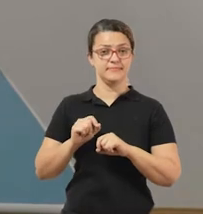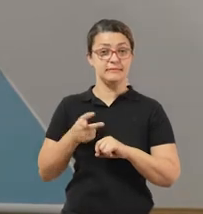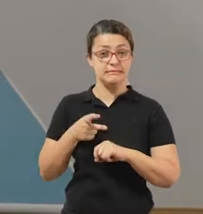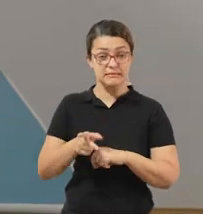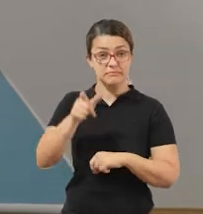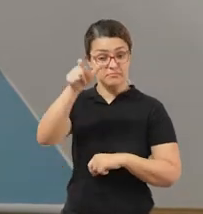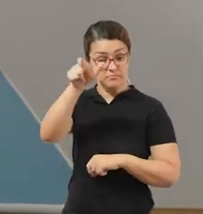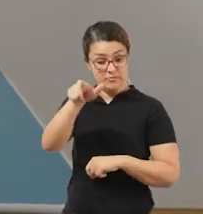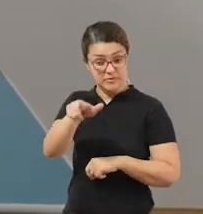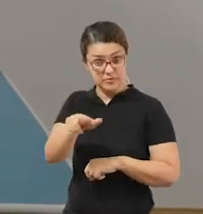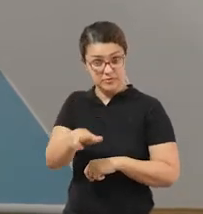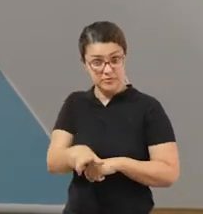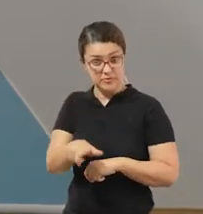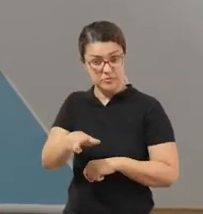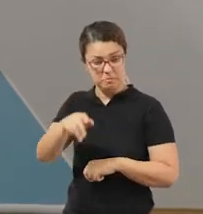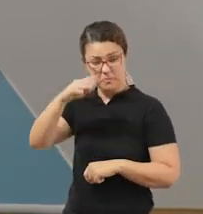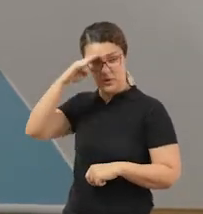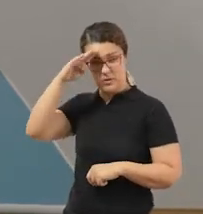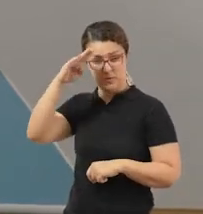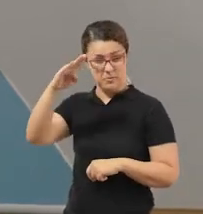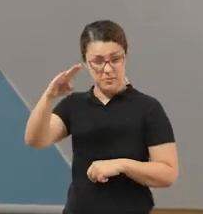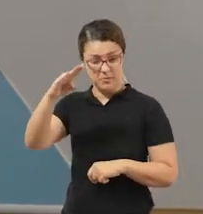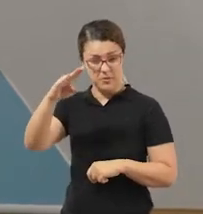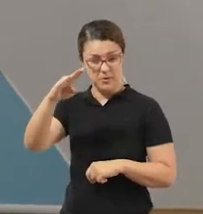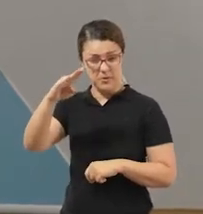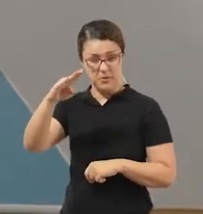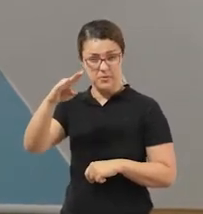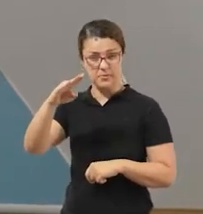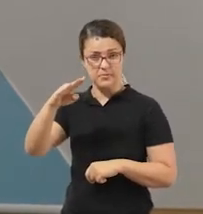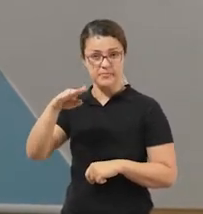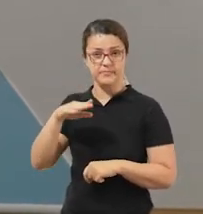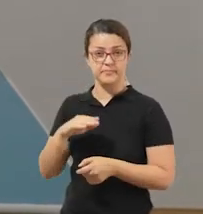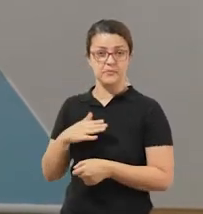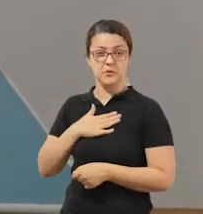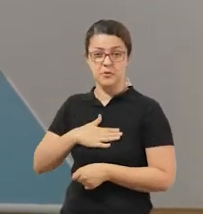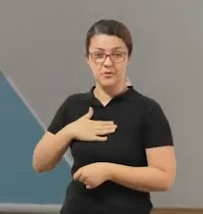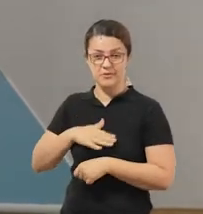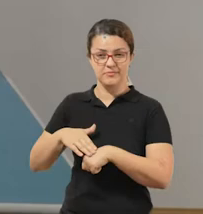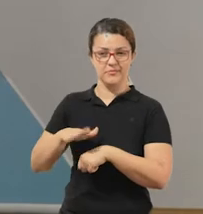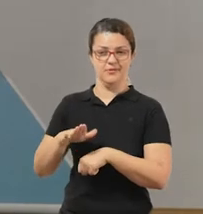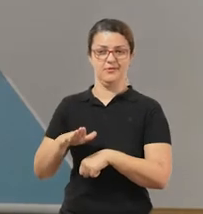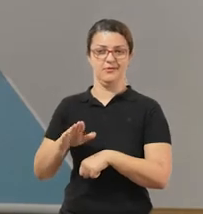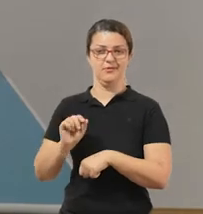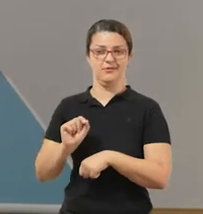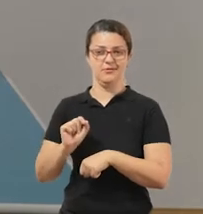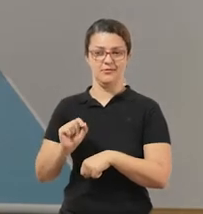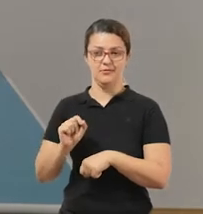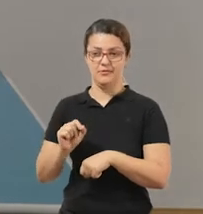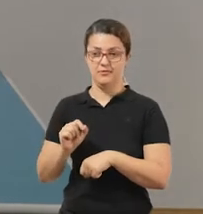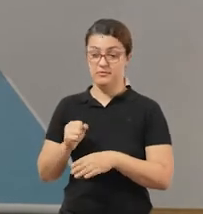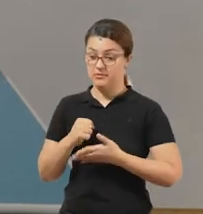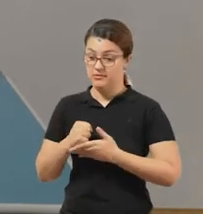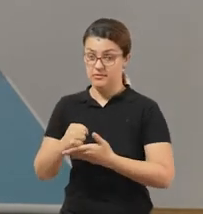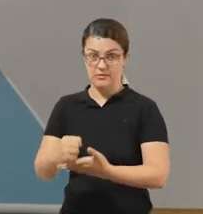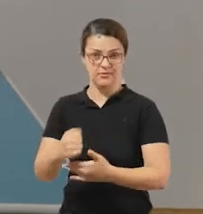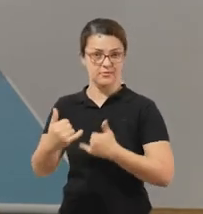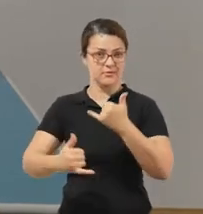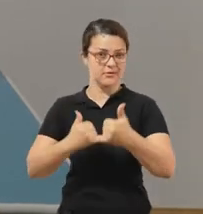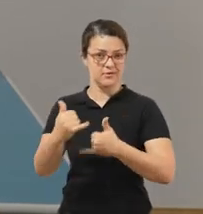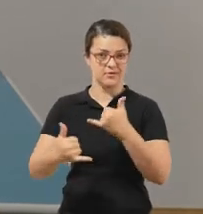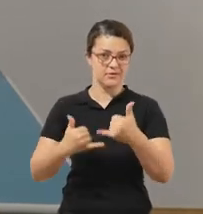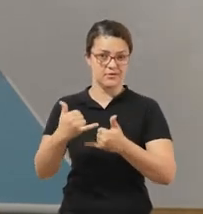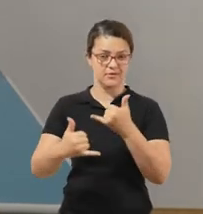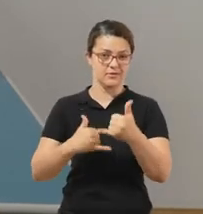pega um personagem principal, o personagem que a criança mais gosta, e a gente traz um brinquedo para ela